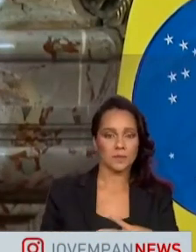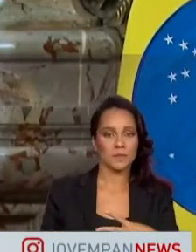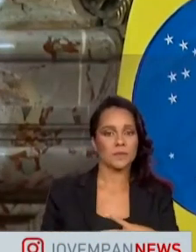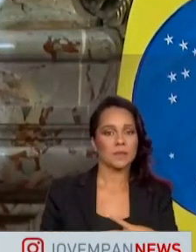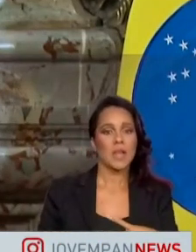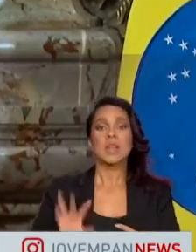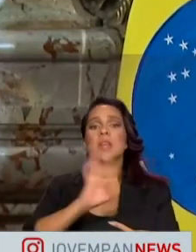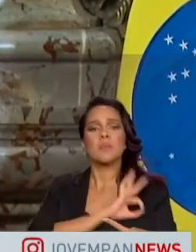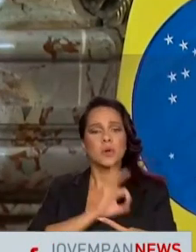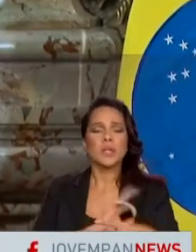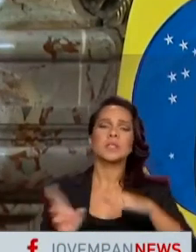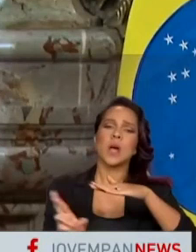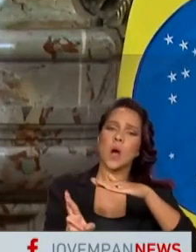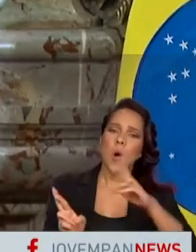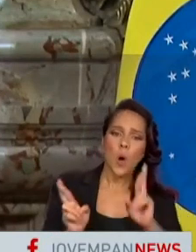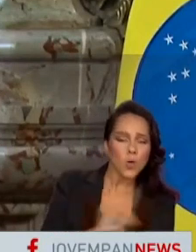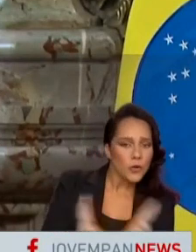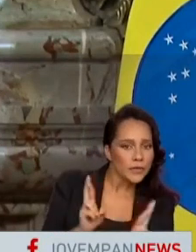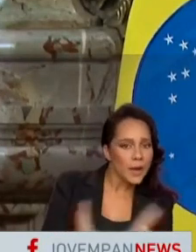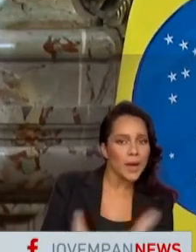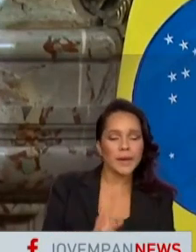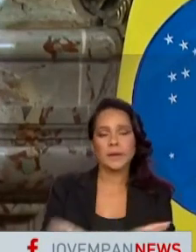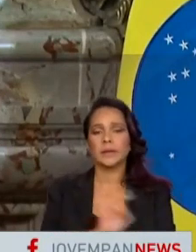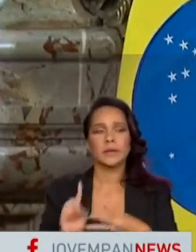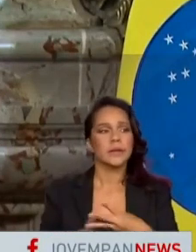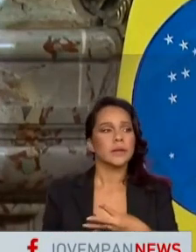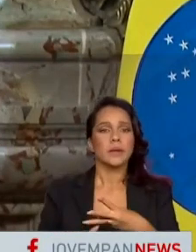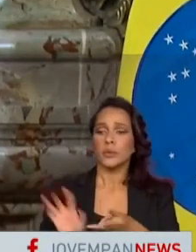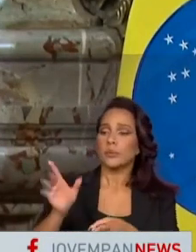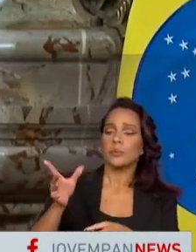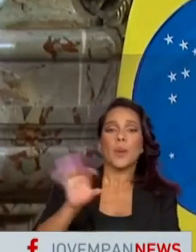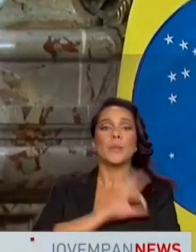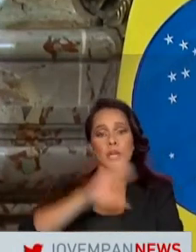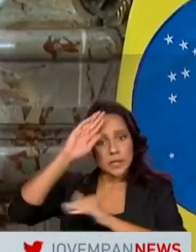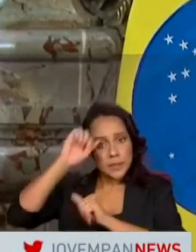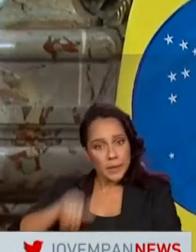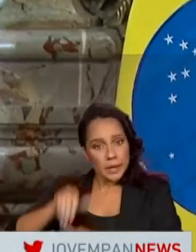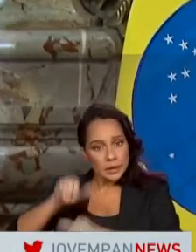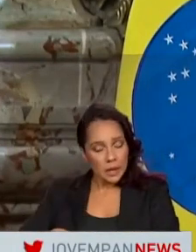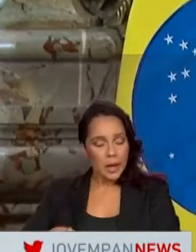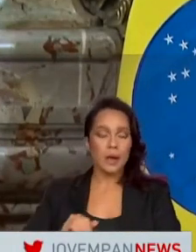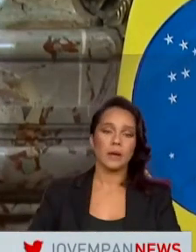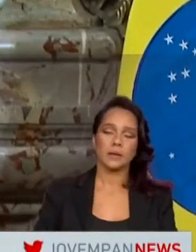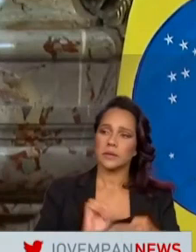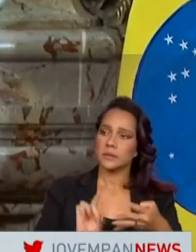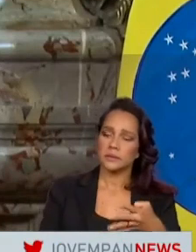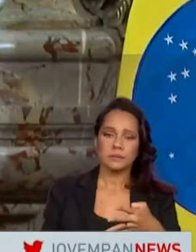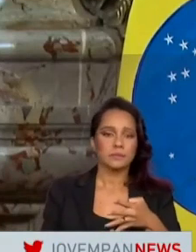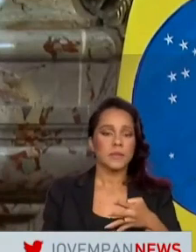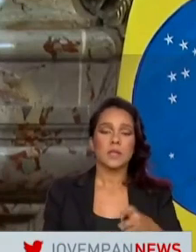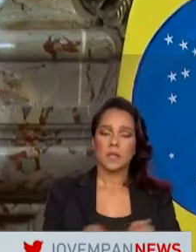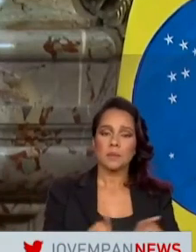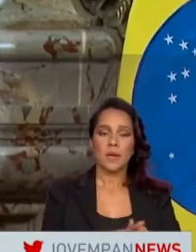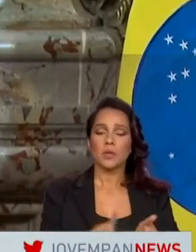cada estado. A polícia rodoviária. A la policía viaria. Uma parte da polícia militar. Una parte de la policía militar. E